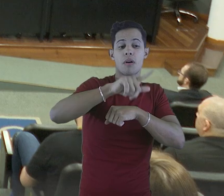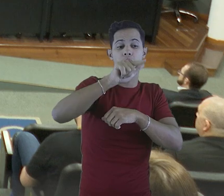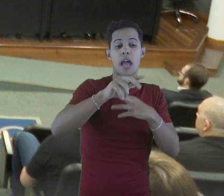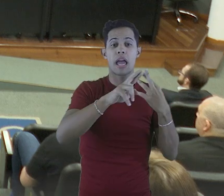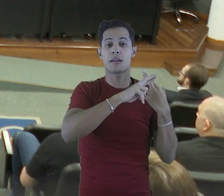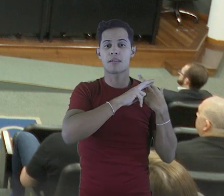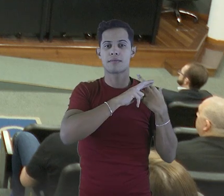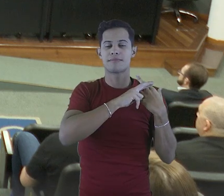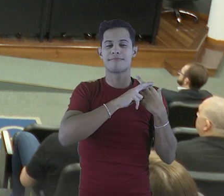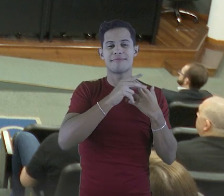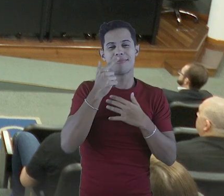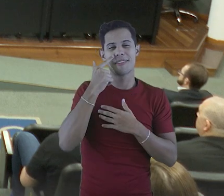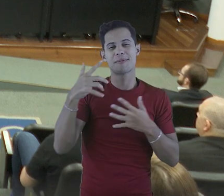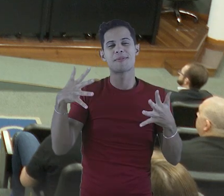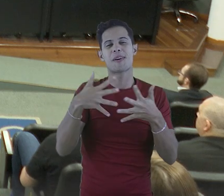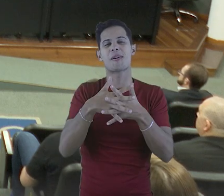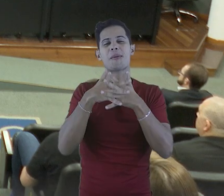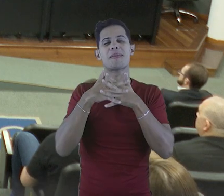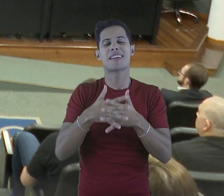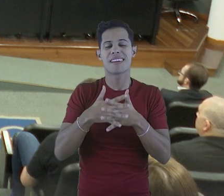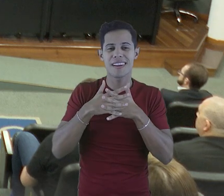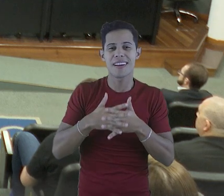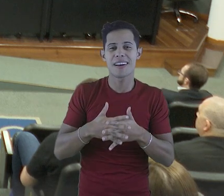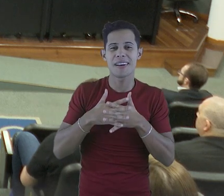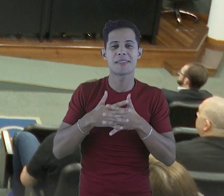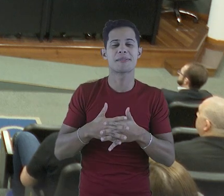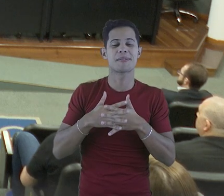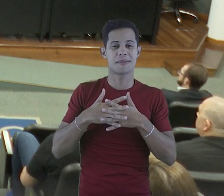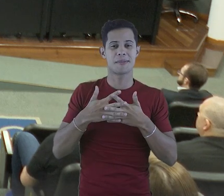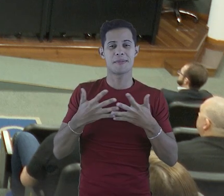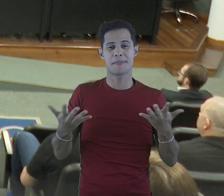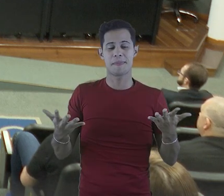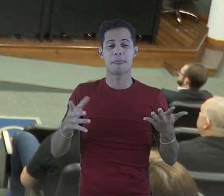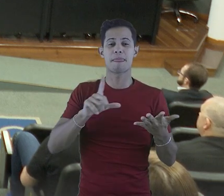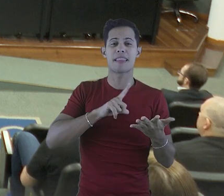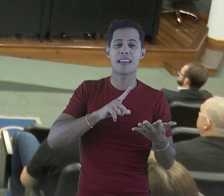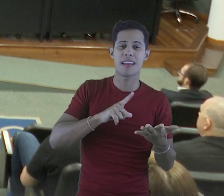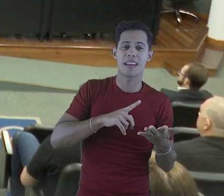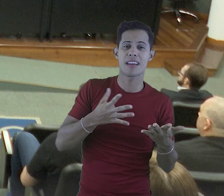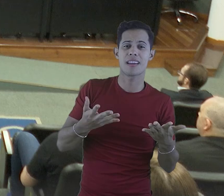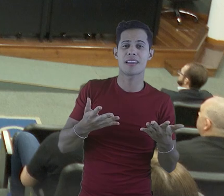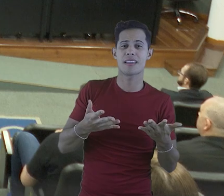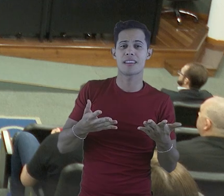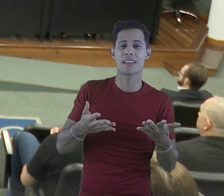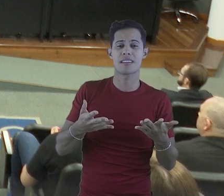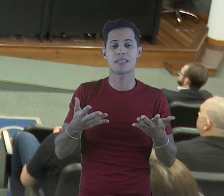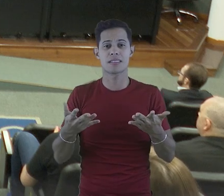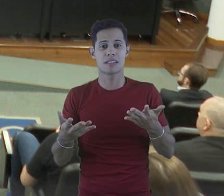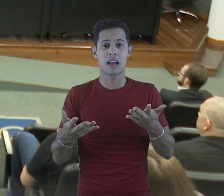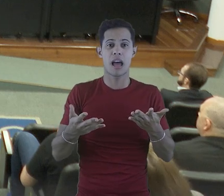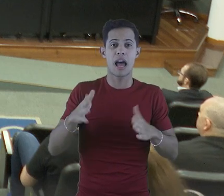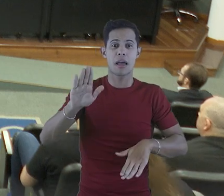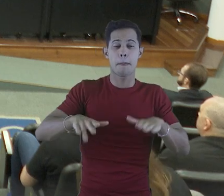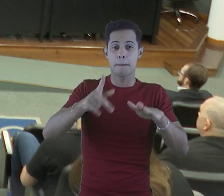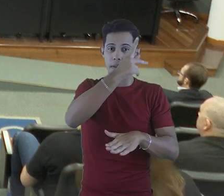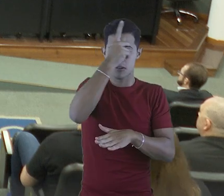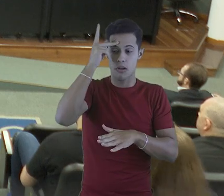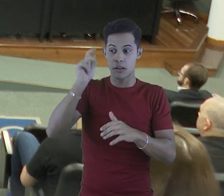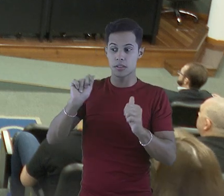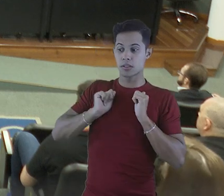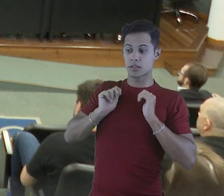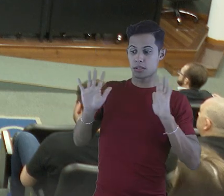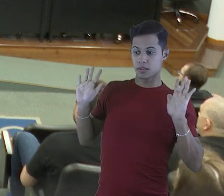responsáveis por esse dado isso é muito complicado há uma há uma um